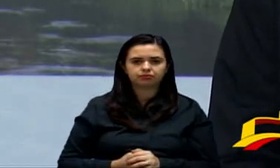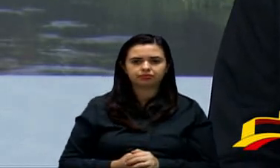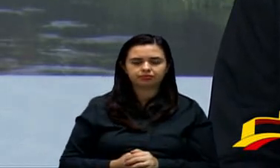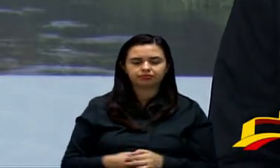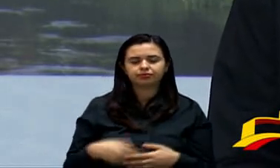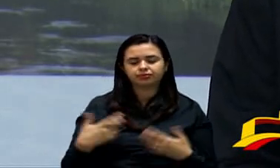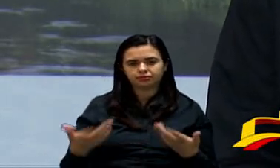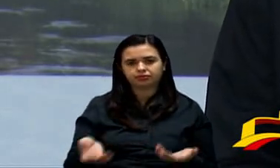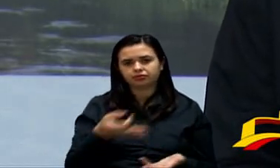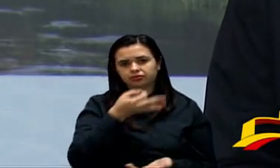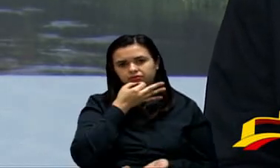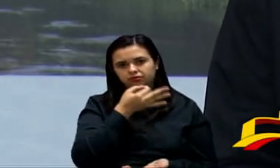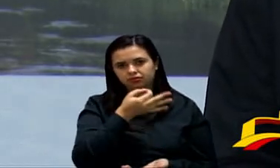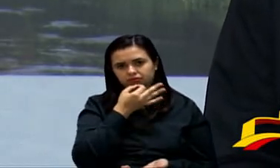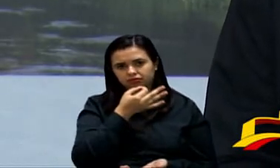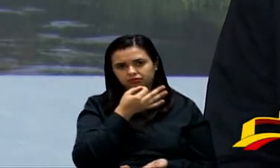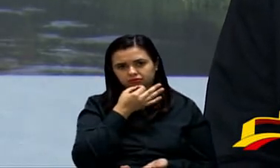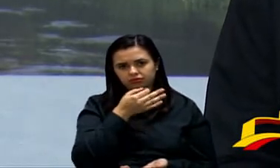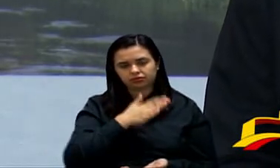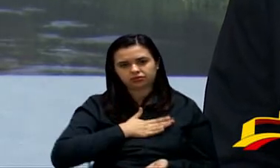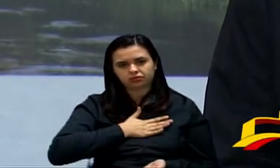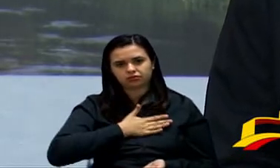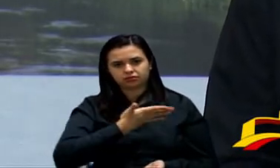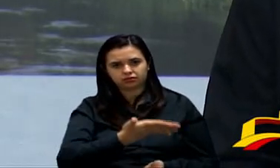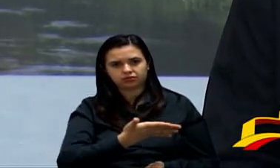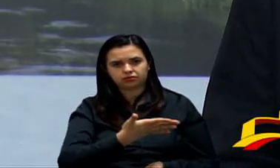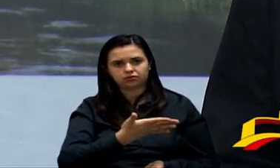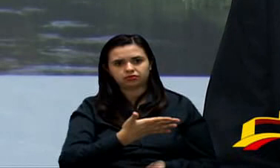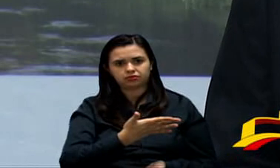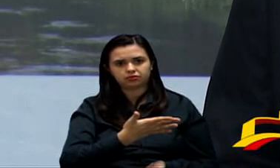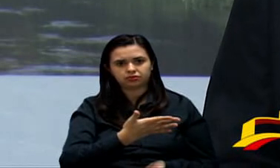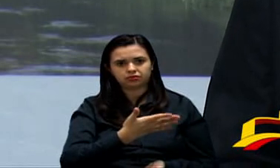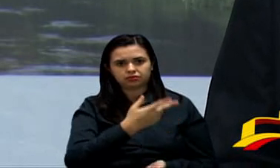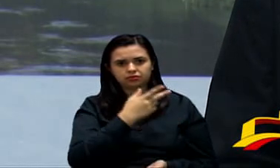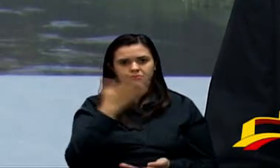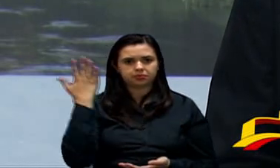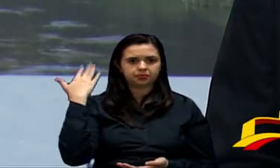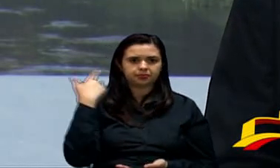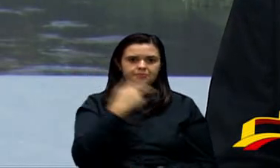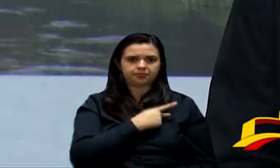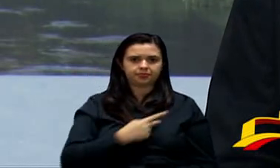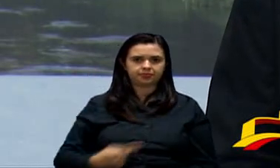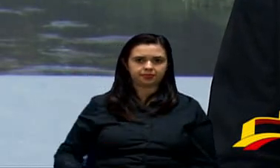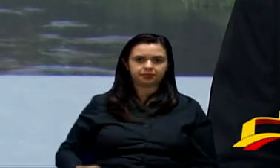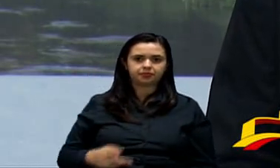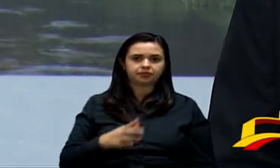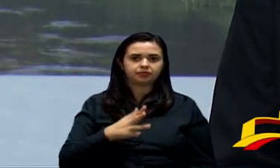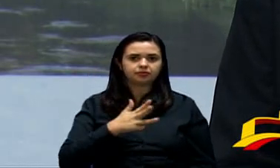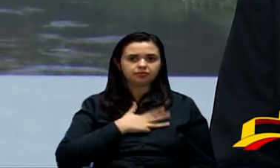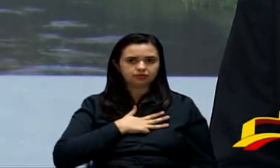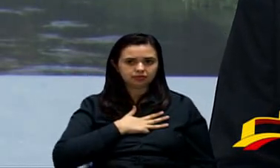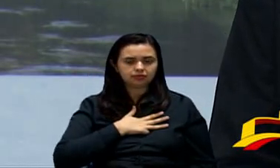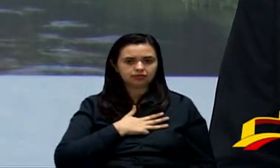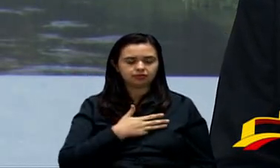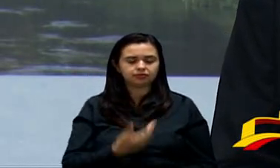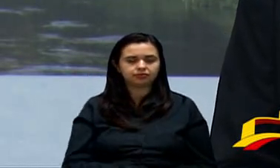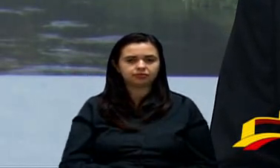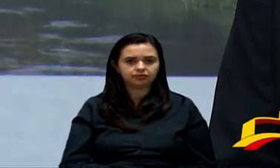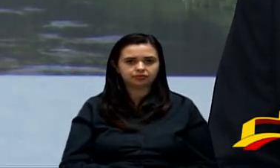seu presidente, que é de repúdio ao ex-presidiário Luiz Inácio Lula da Silva, que nem diz